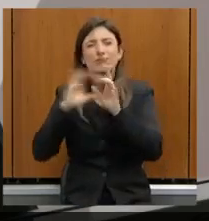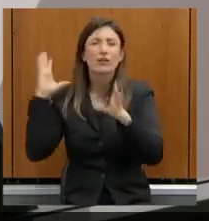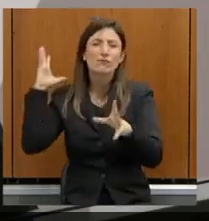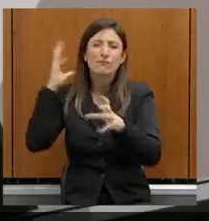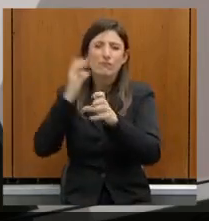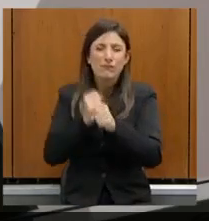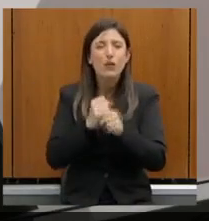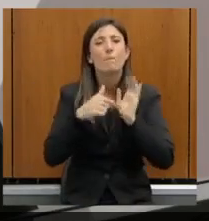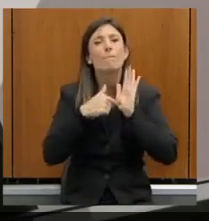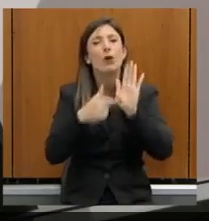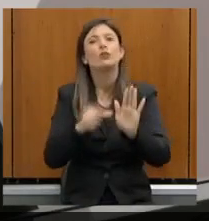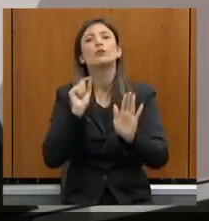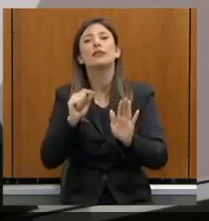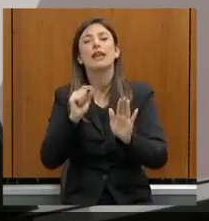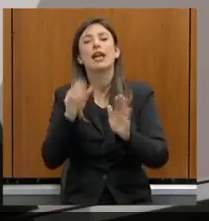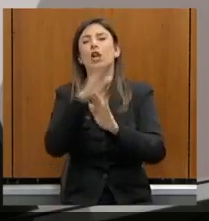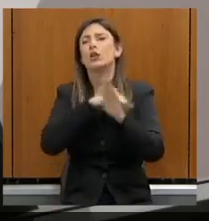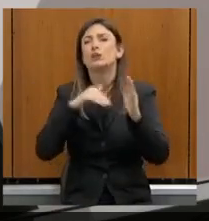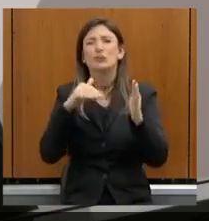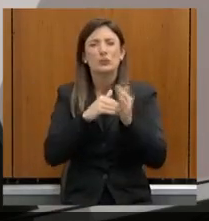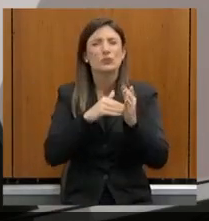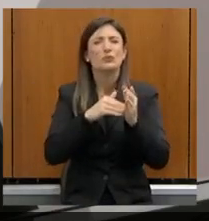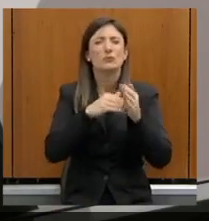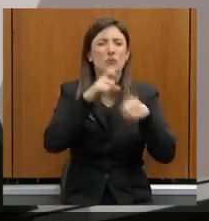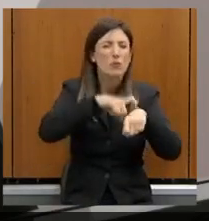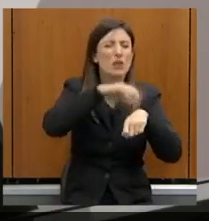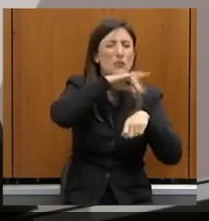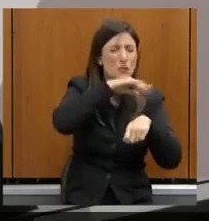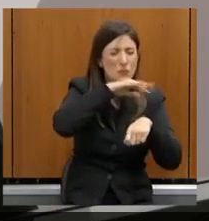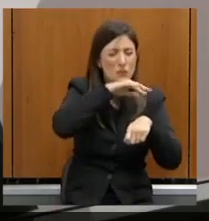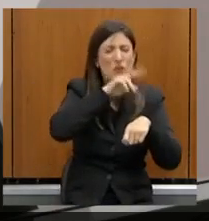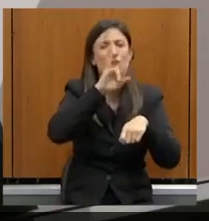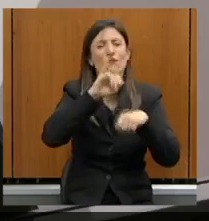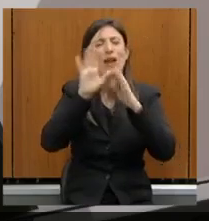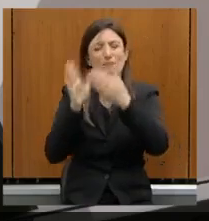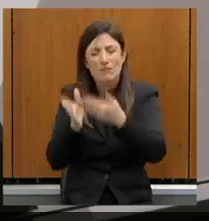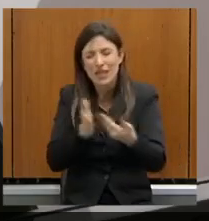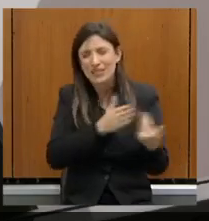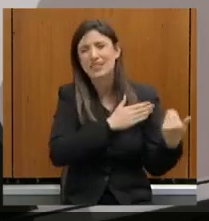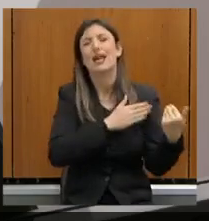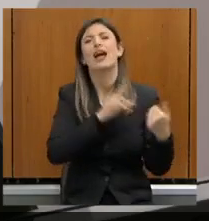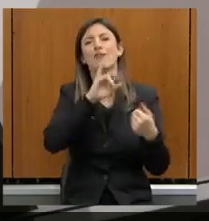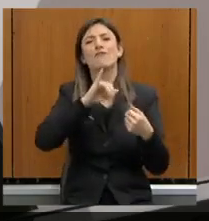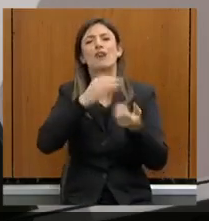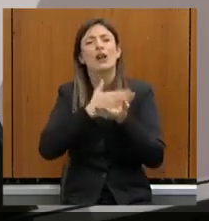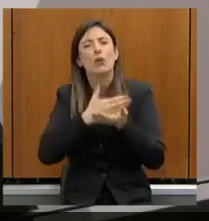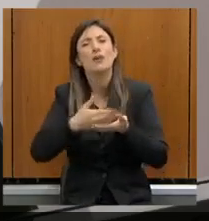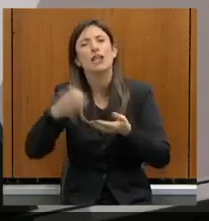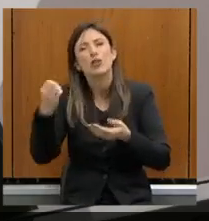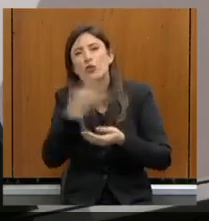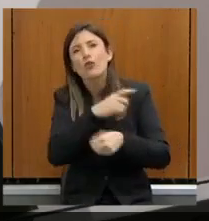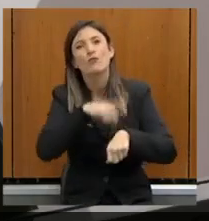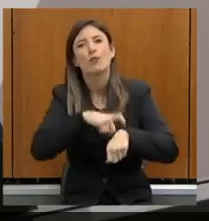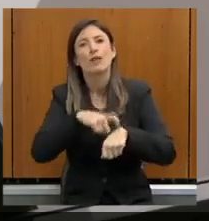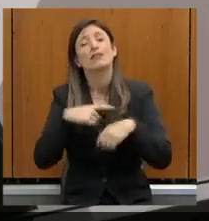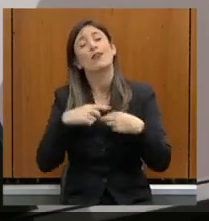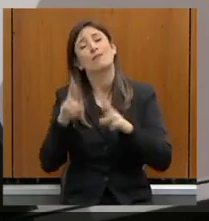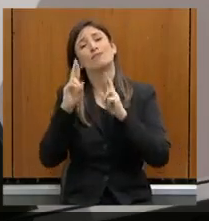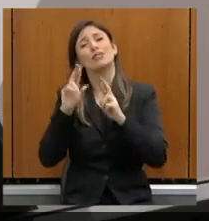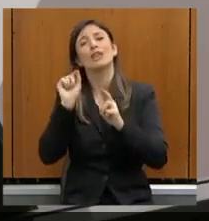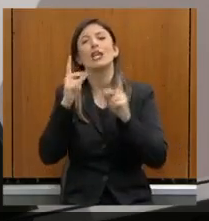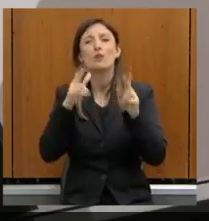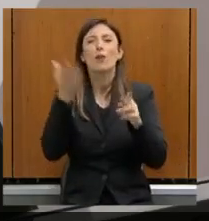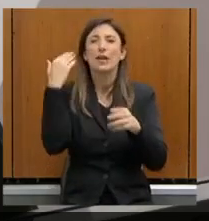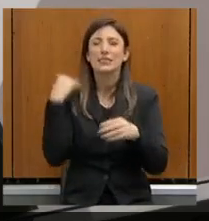um novo momento. Eu desejo para nós mineiros que essa peste, que assim como a peste negra trouxe um